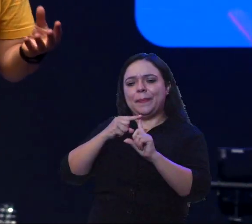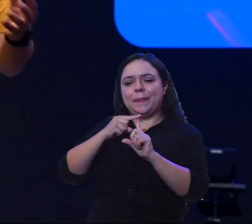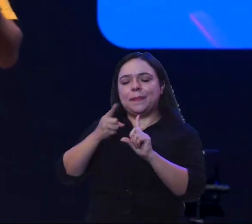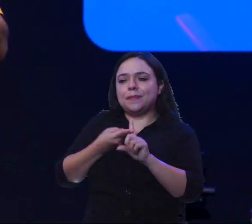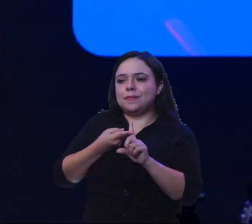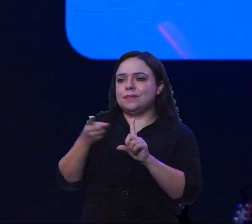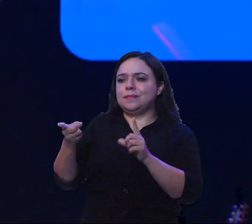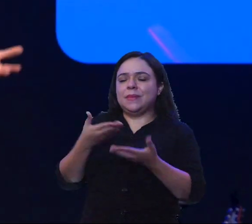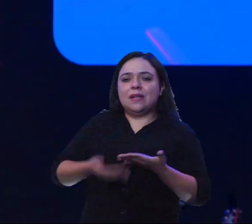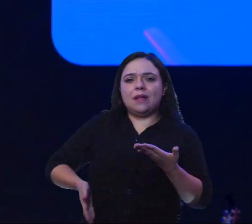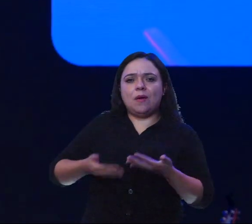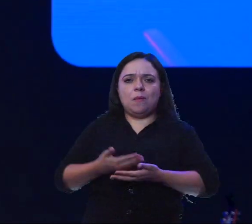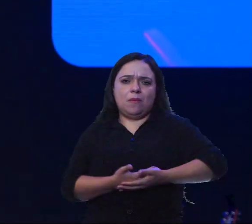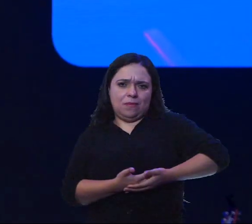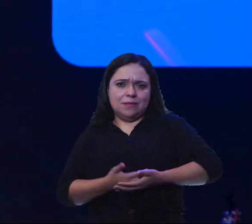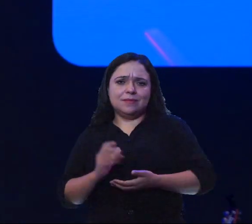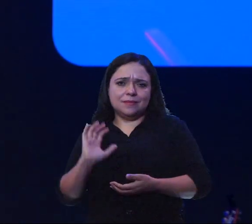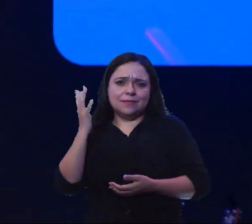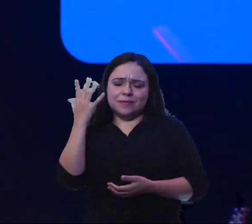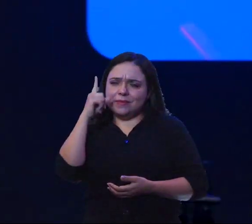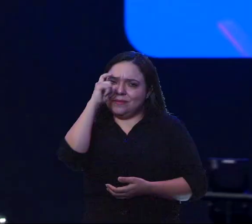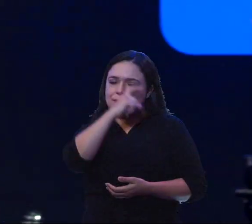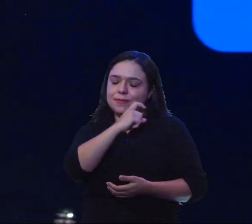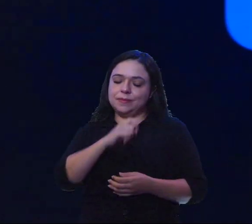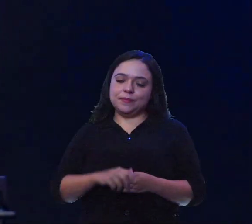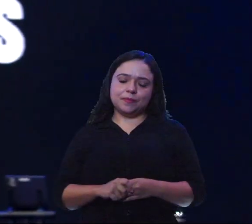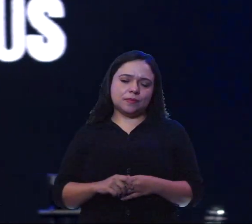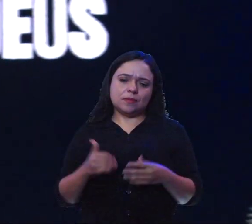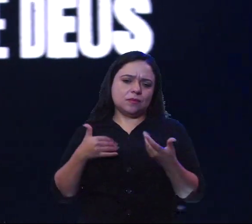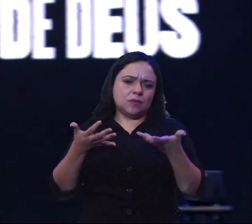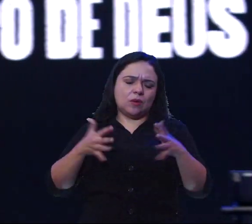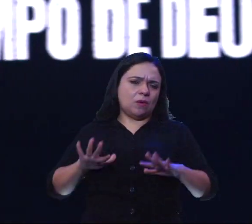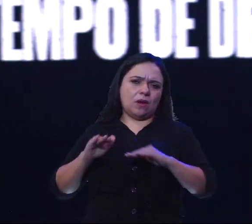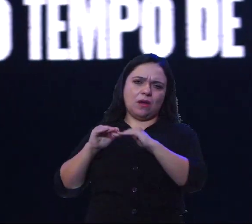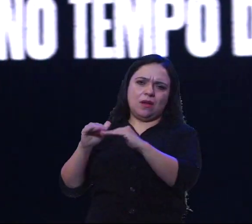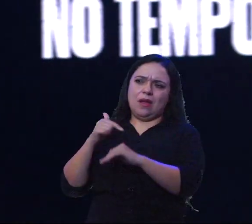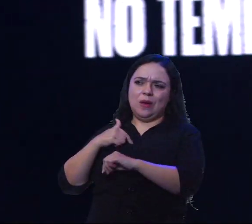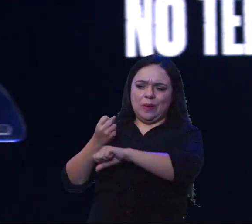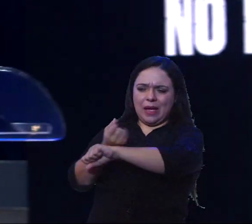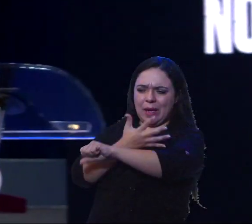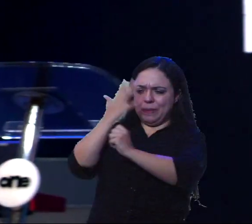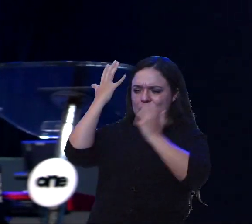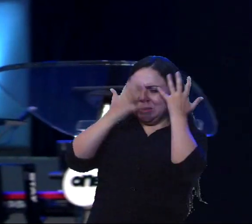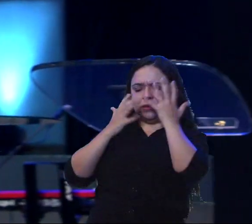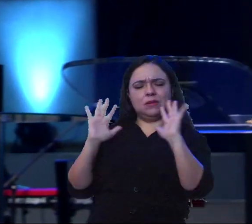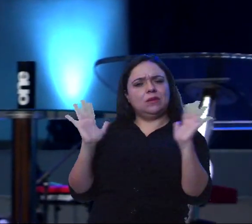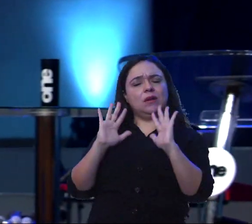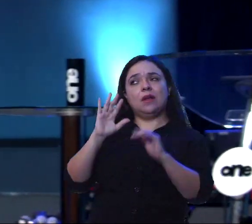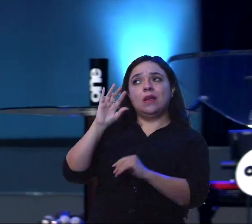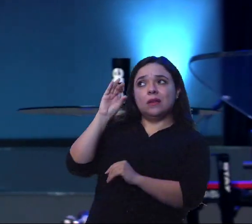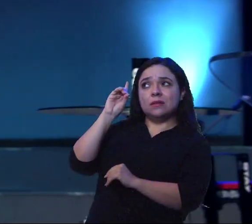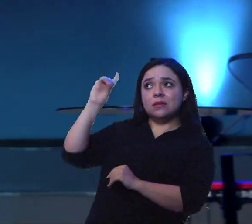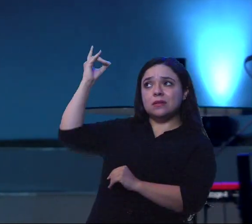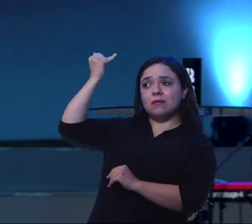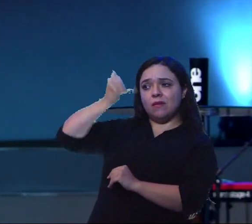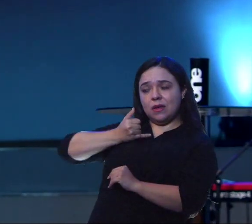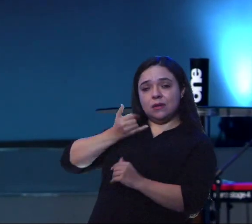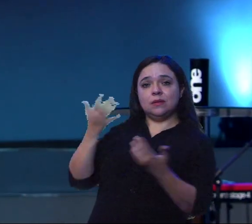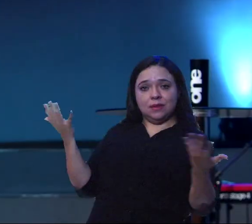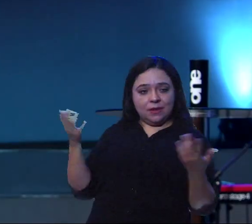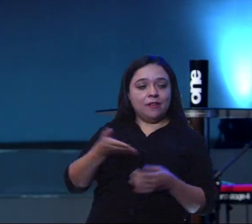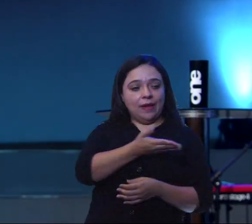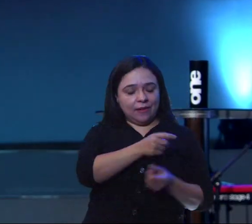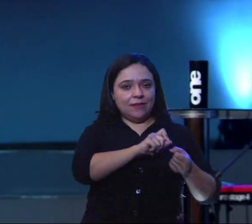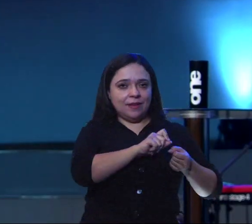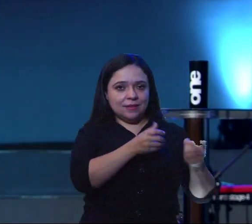coisa toda, é super complicado. Deus, não quero fazer assim, no meio da minha emoção, no meu coração, eu quero fazer algo que é do Senhor. E Deus falou, vai e faz. Falei, tá